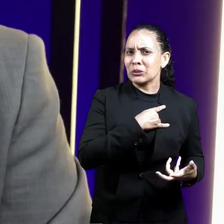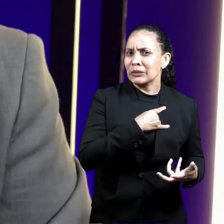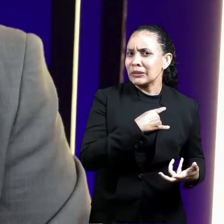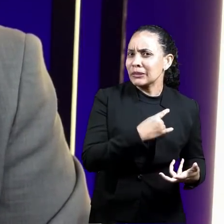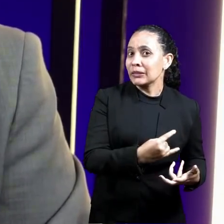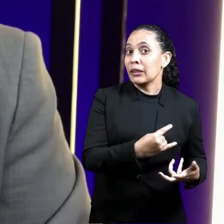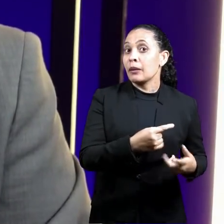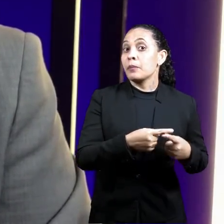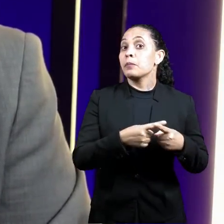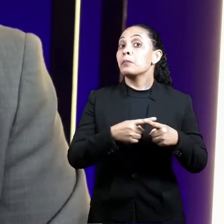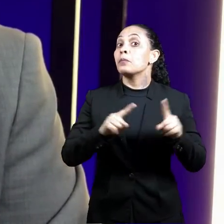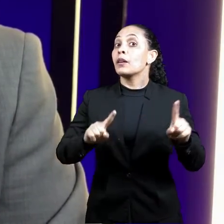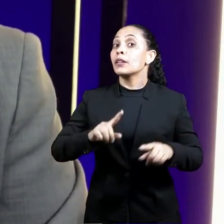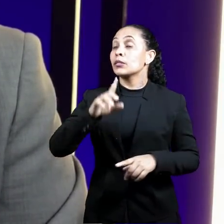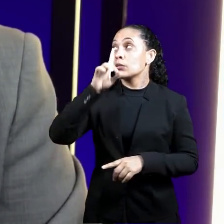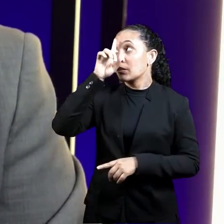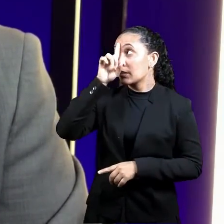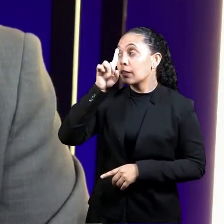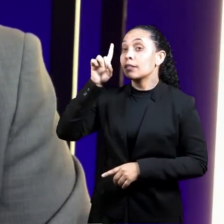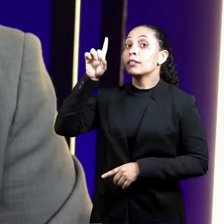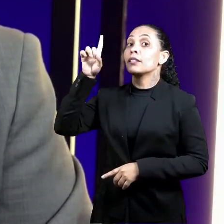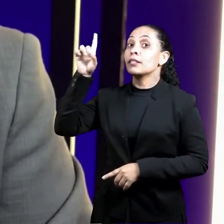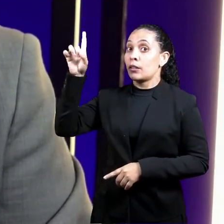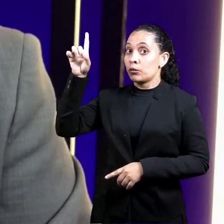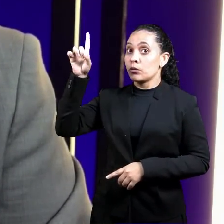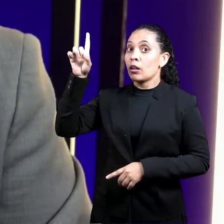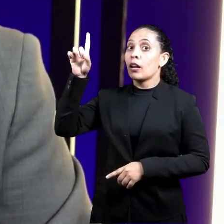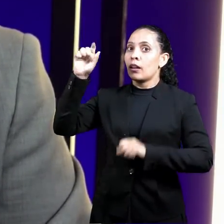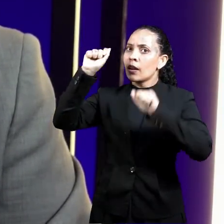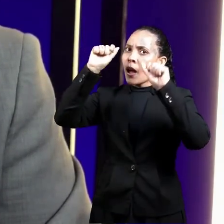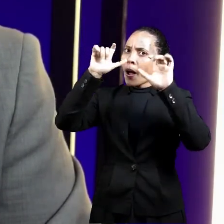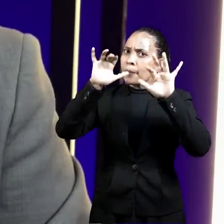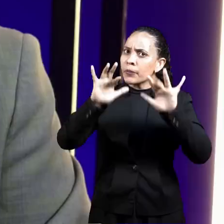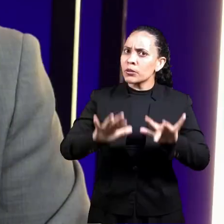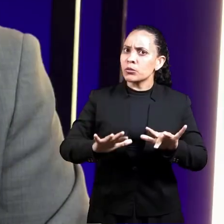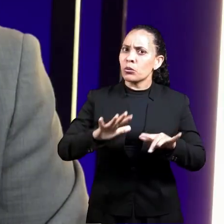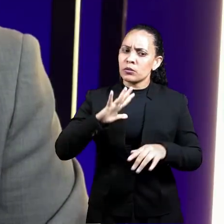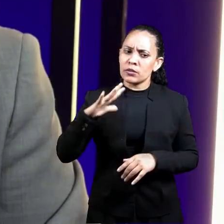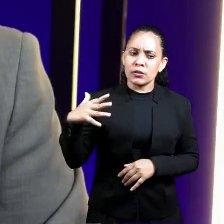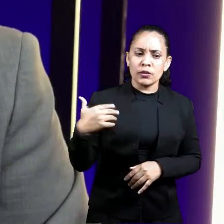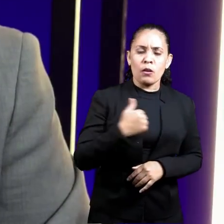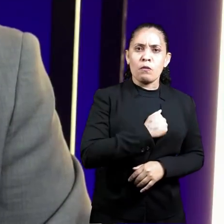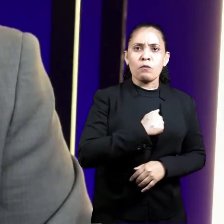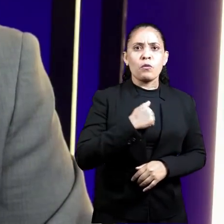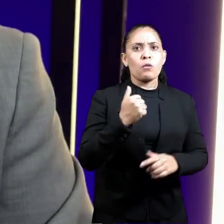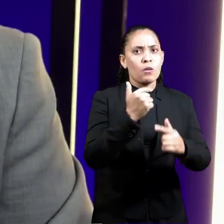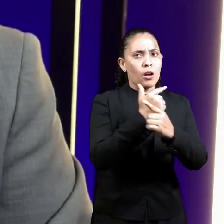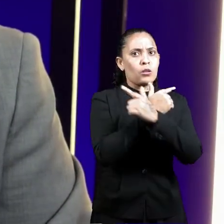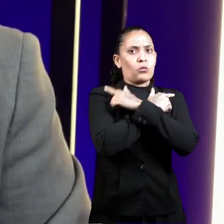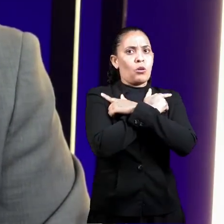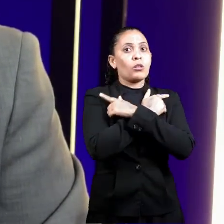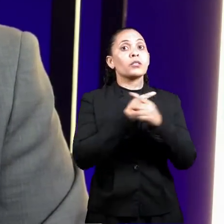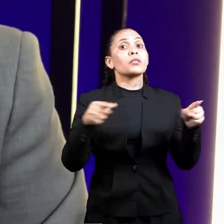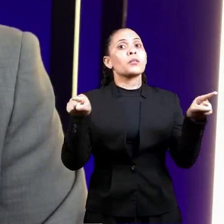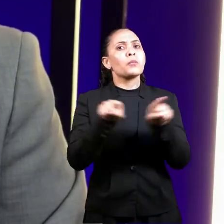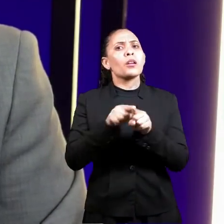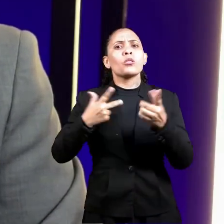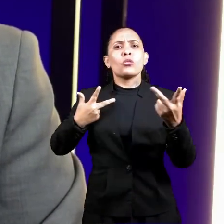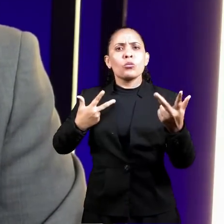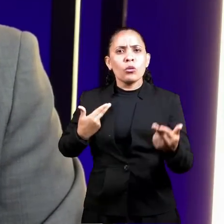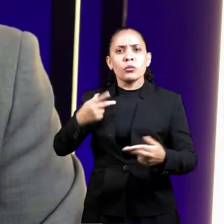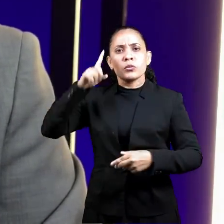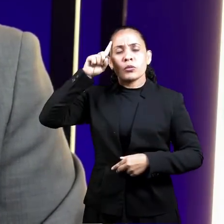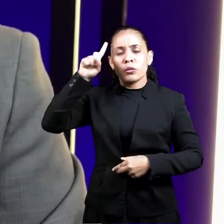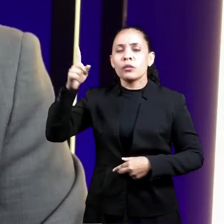mesma maneira que Deus ele providenciou ali um socorro para Ló, o Senhor pode e